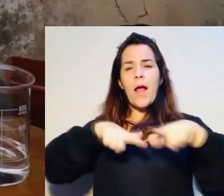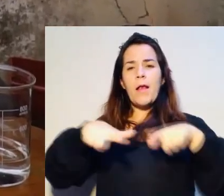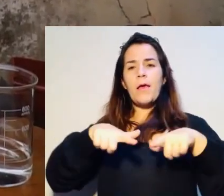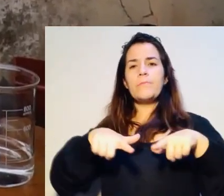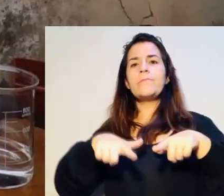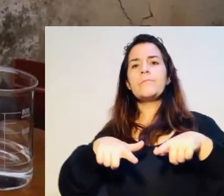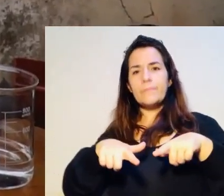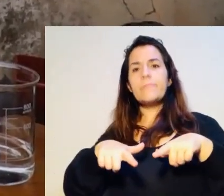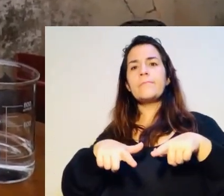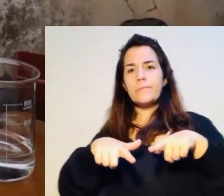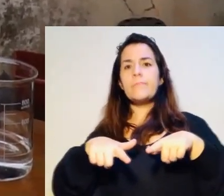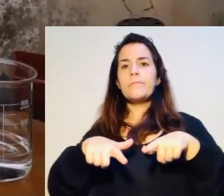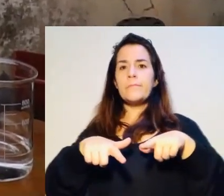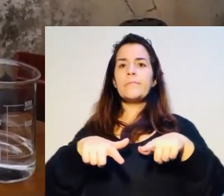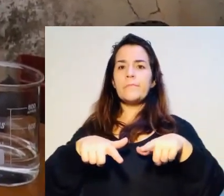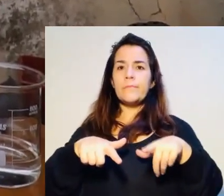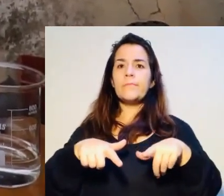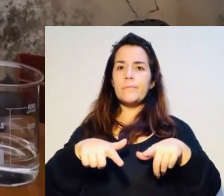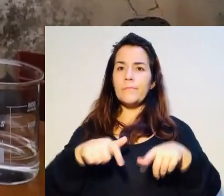trabalhar.